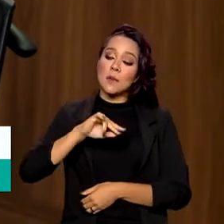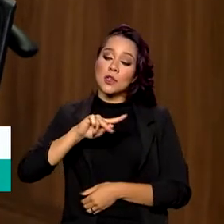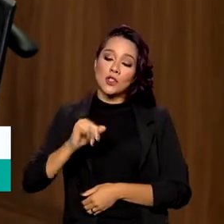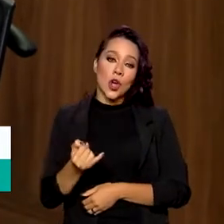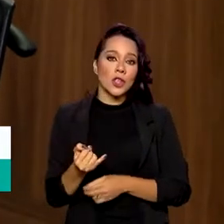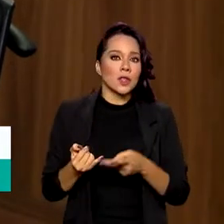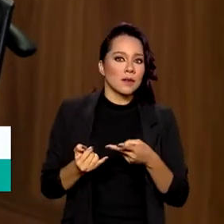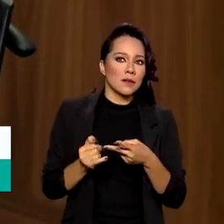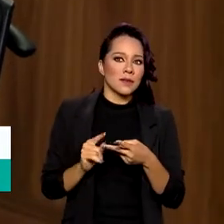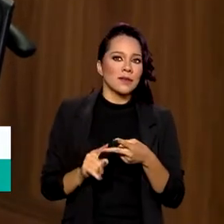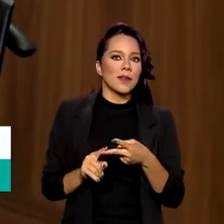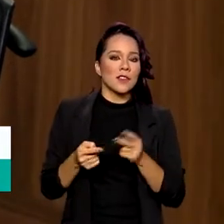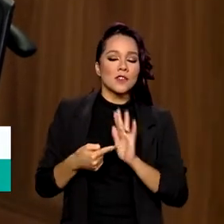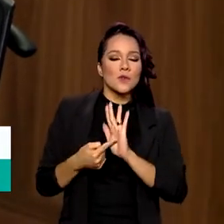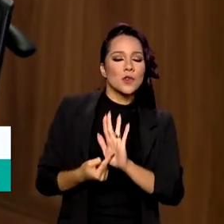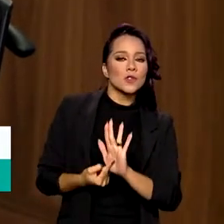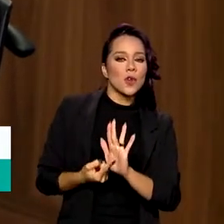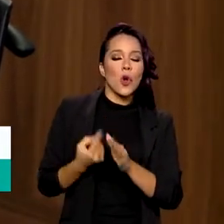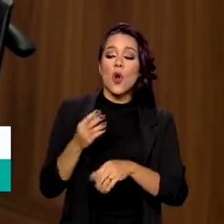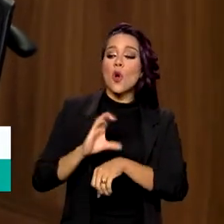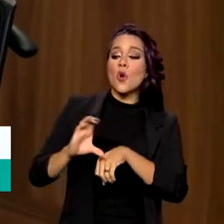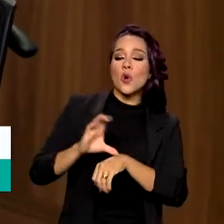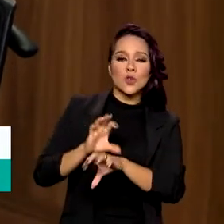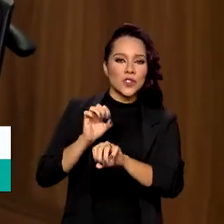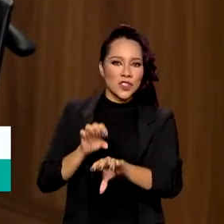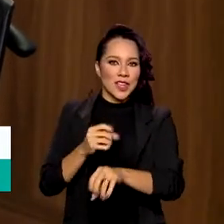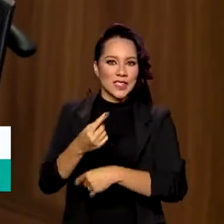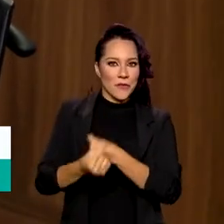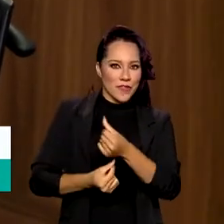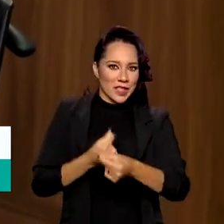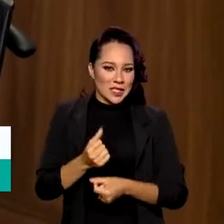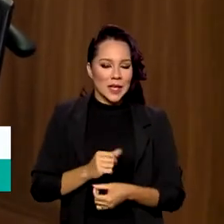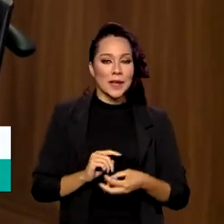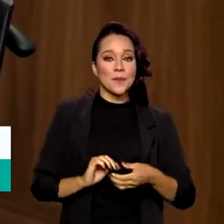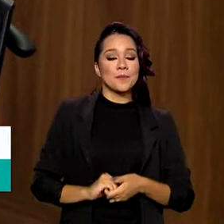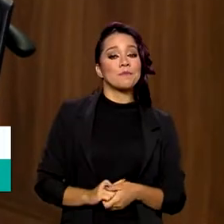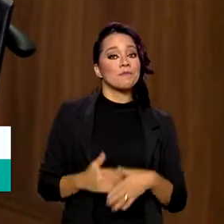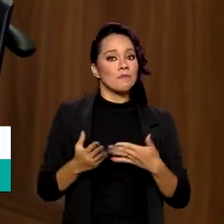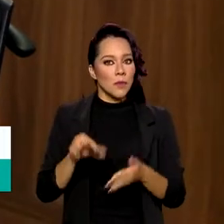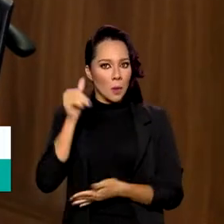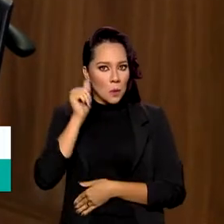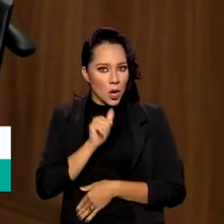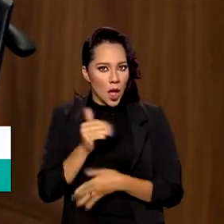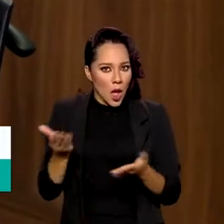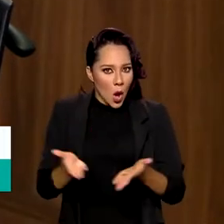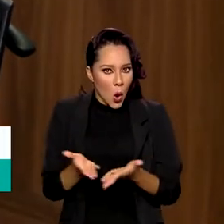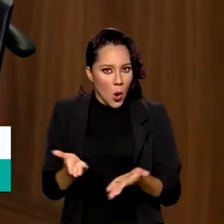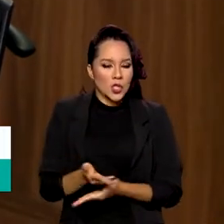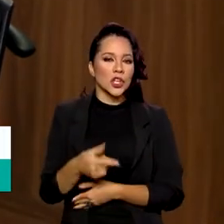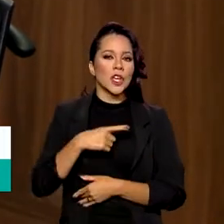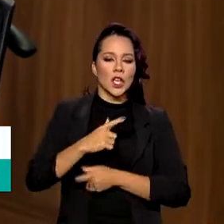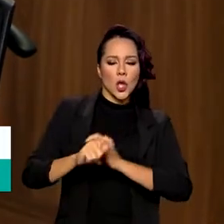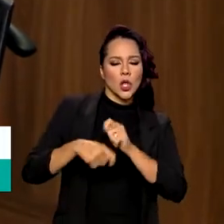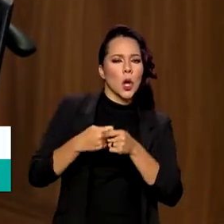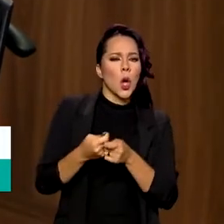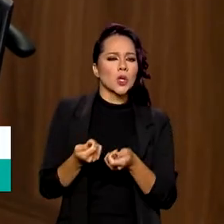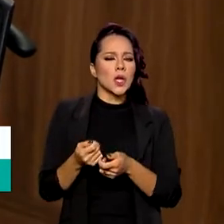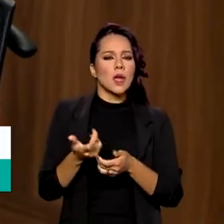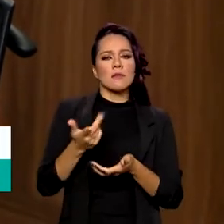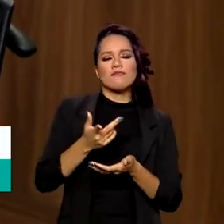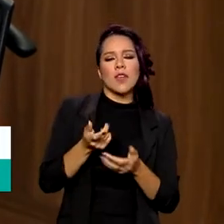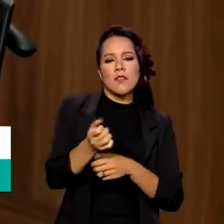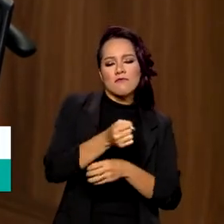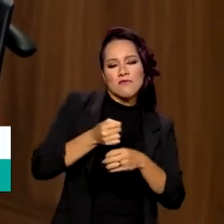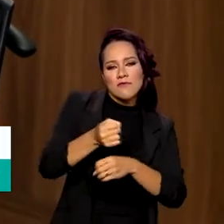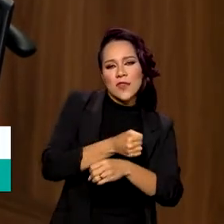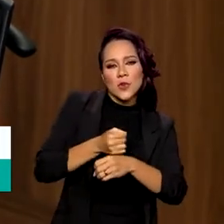exemplo mostrarmos para ela cursos de educação financeira Então aquela mulher hoje que tem um negócio pequeno é uma